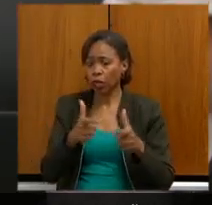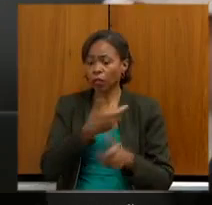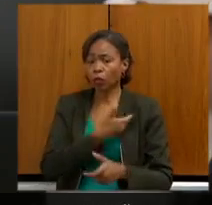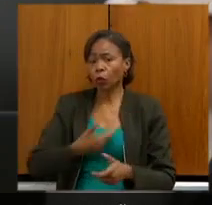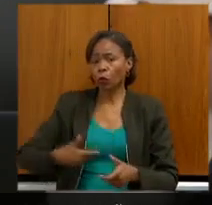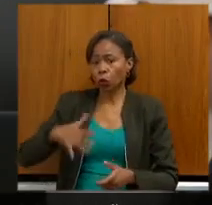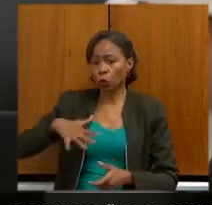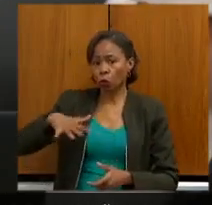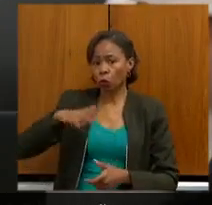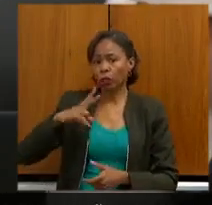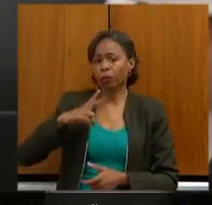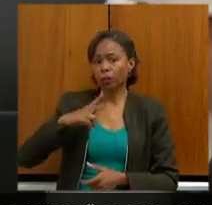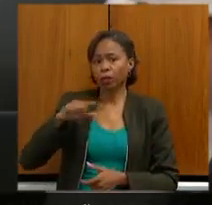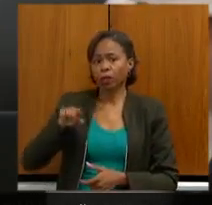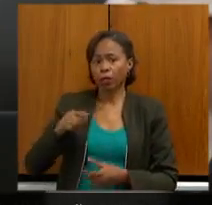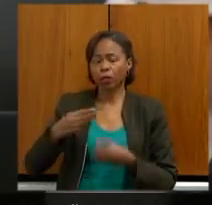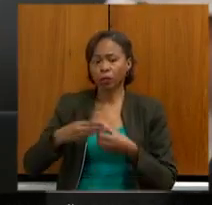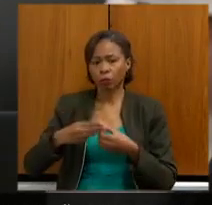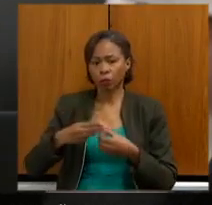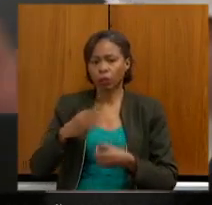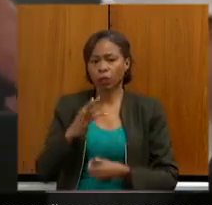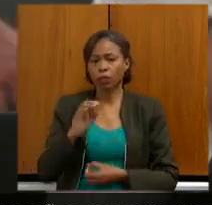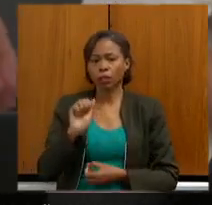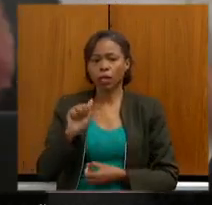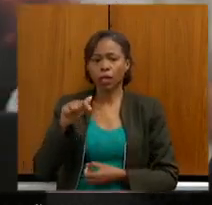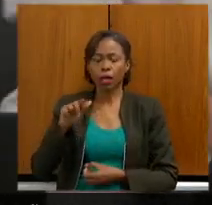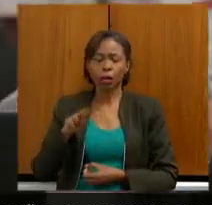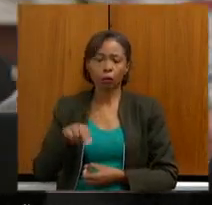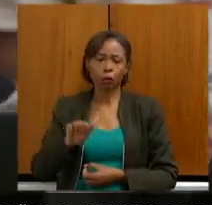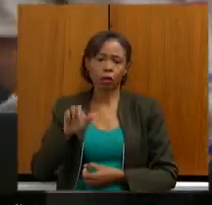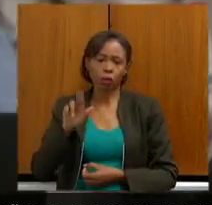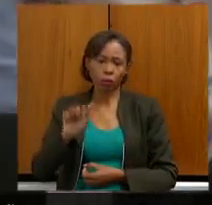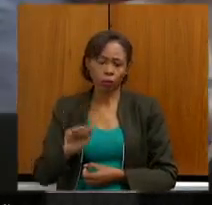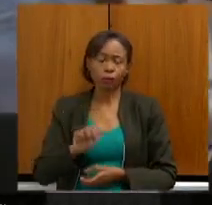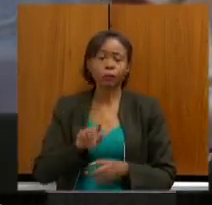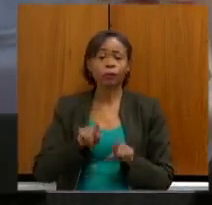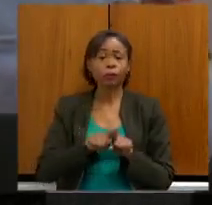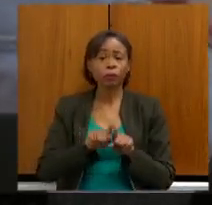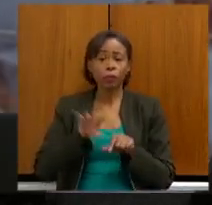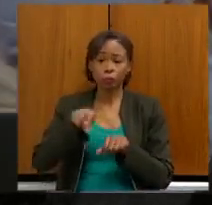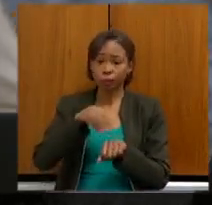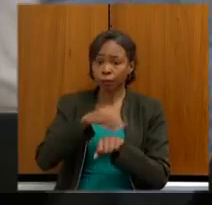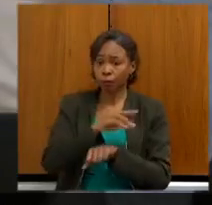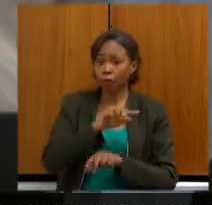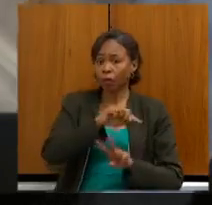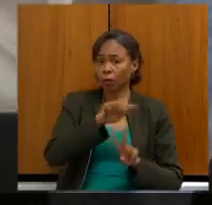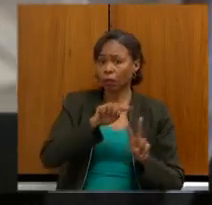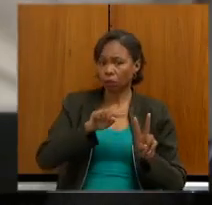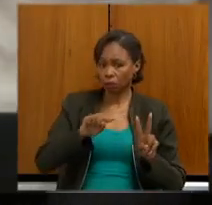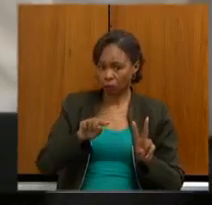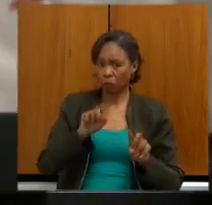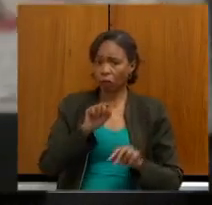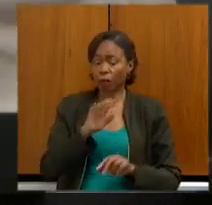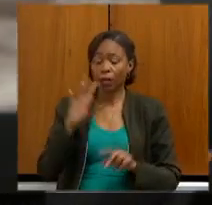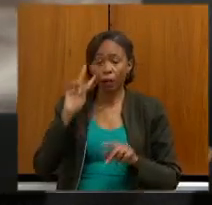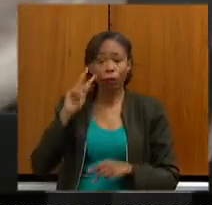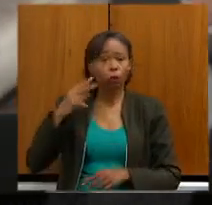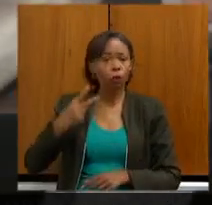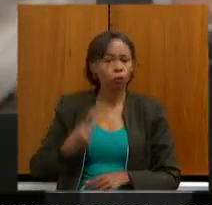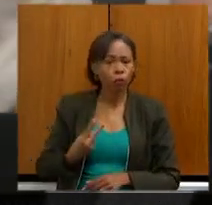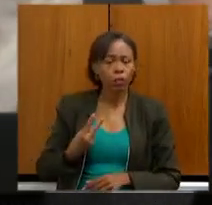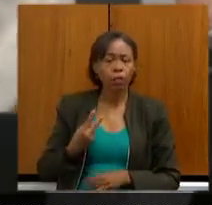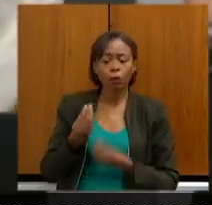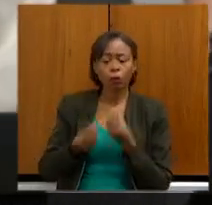de taquara seja encaminhado à vale.sa pedir providências para que reconheça a condição de